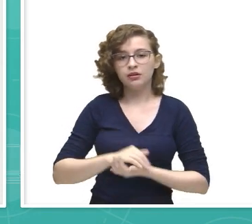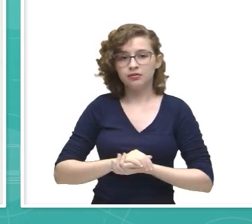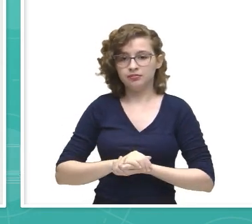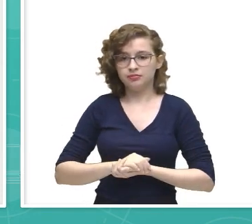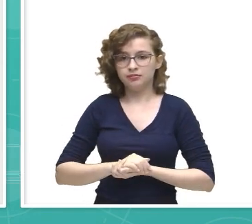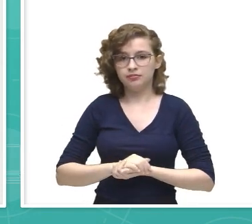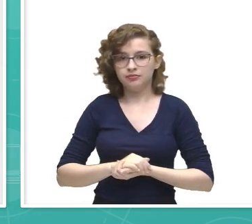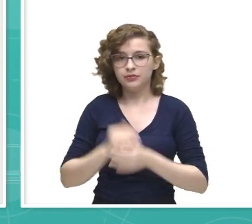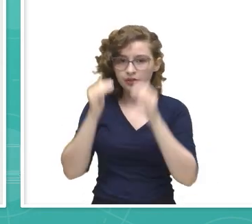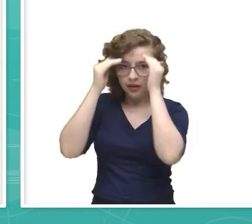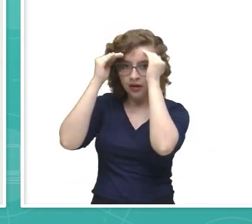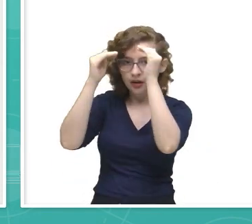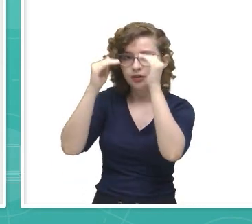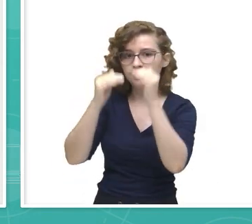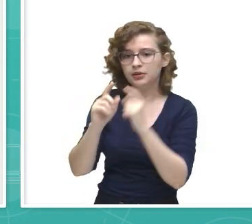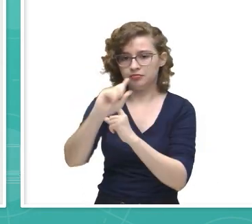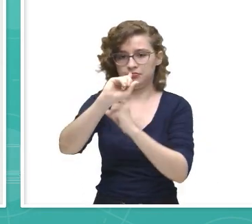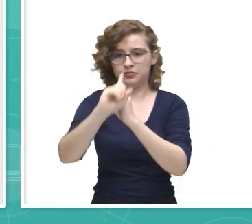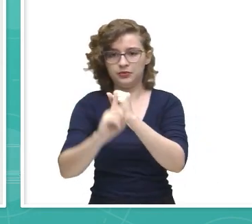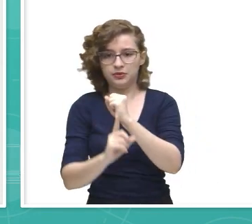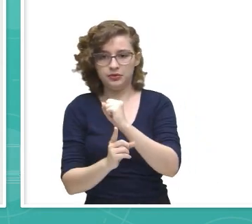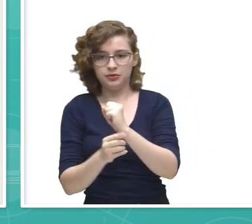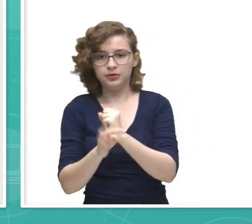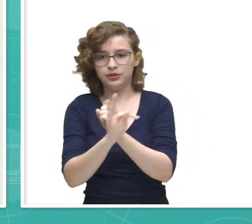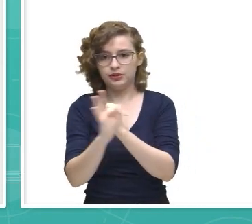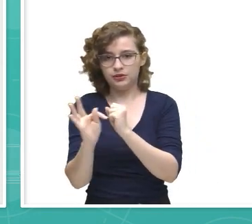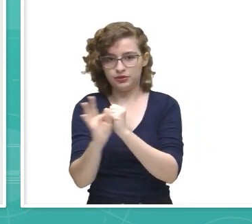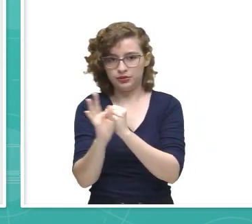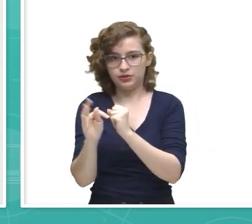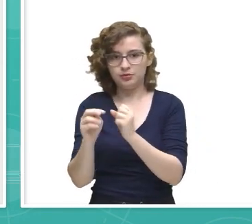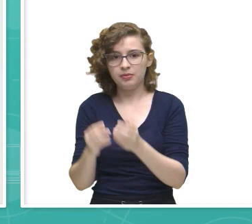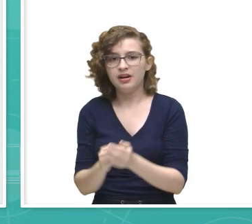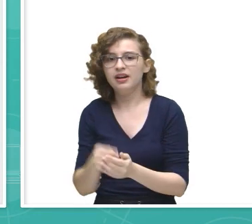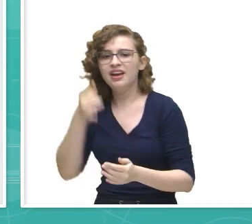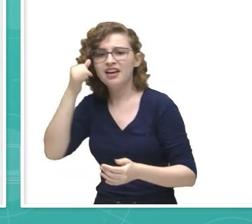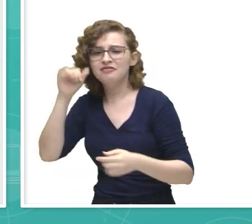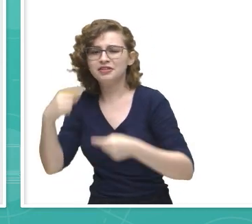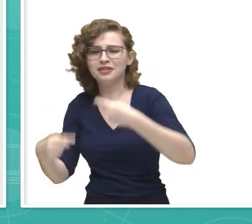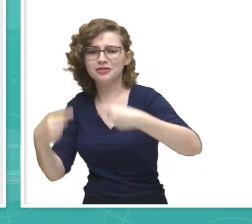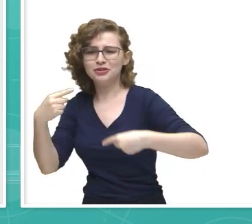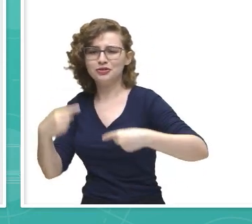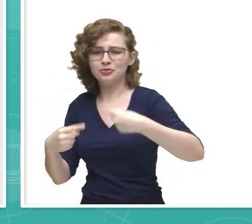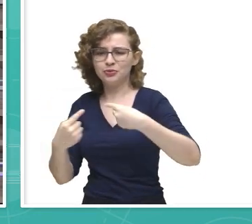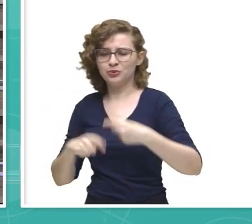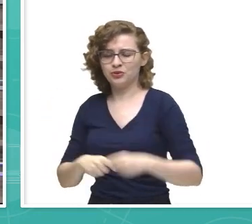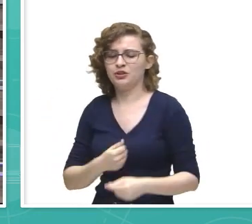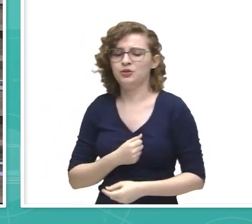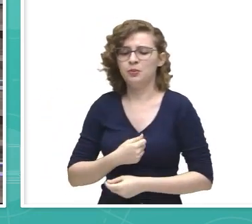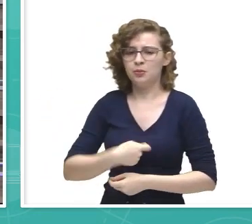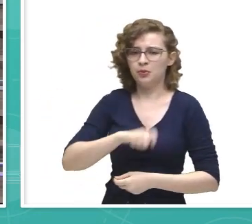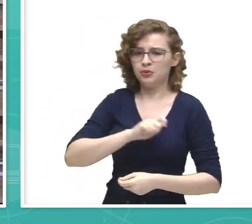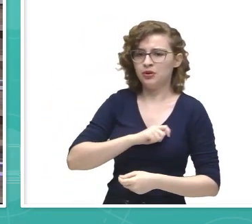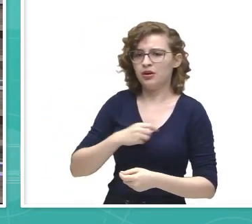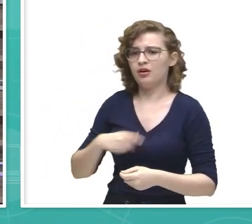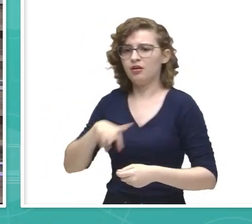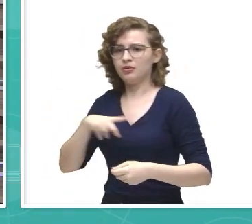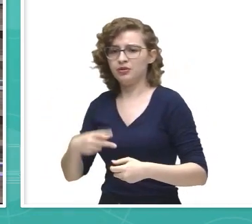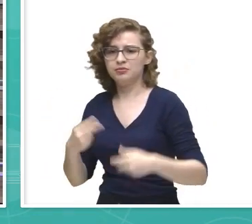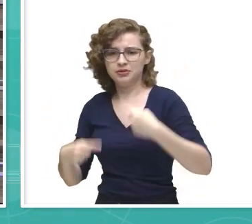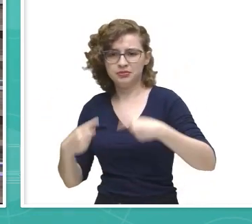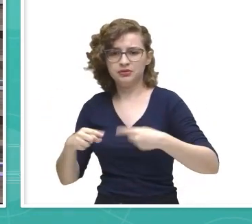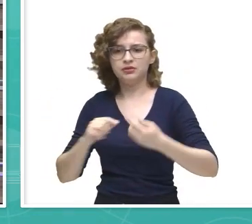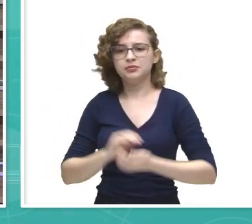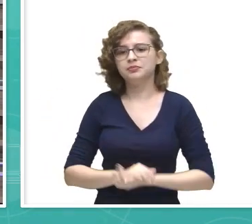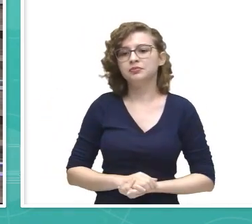respeitaram o meridiano de Tordesilhas, evitando assim conflitos armados entre portugueses e espanhóis. Agora vocês vão ler mais uma vez, eu vou